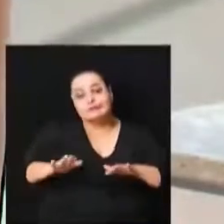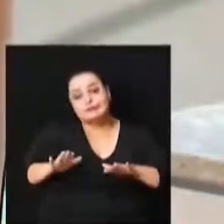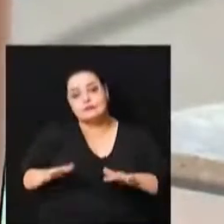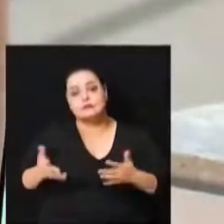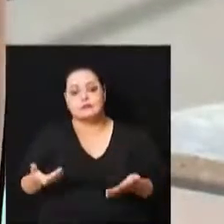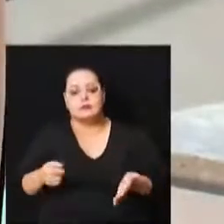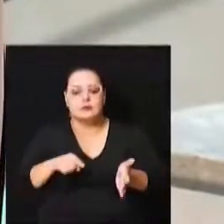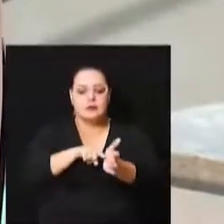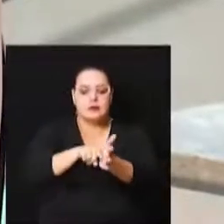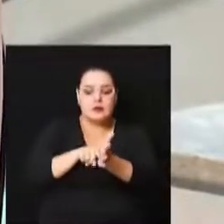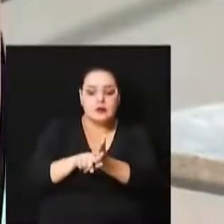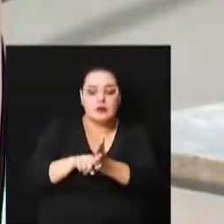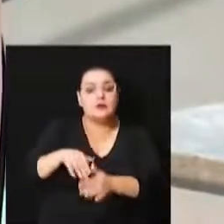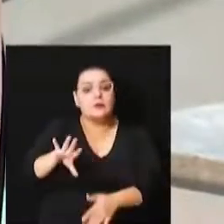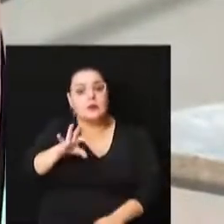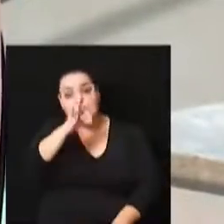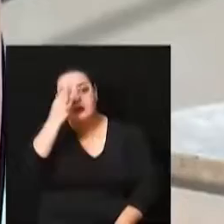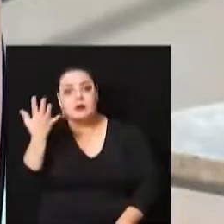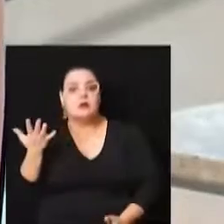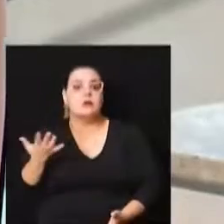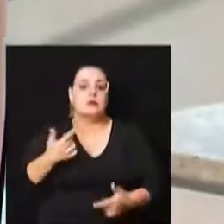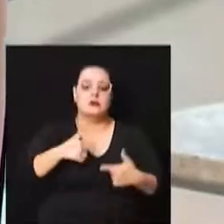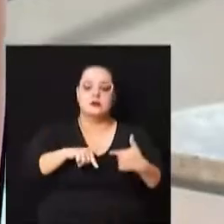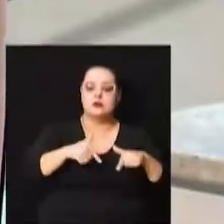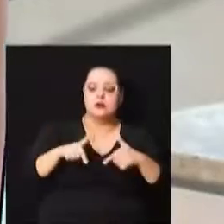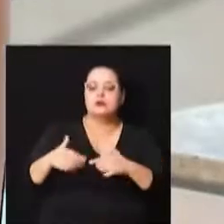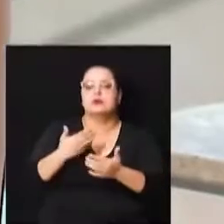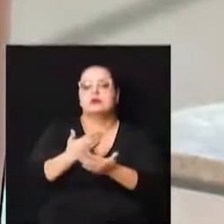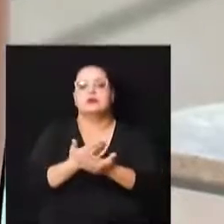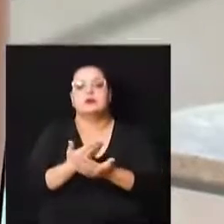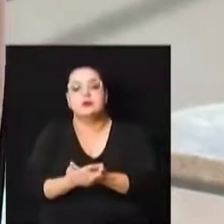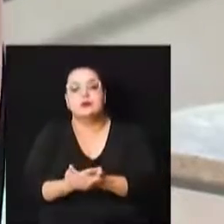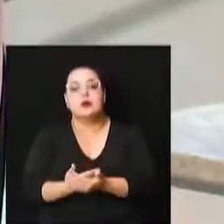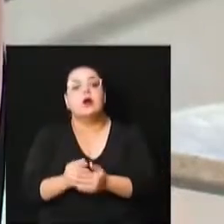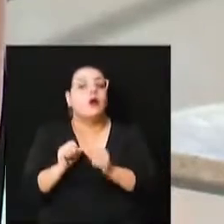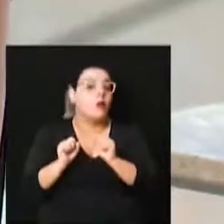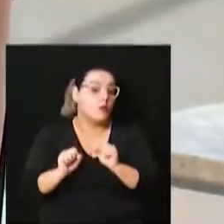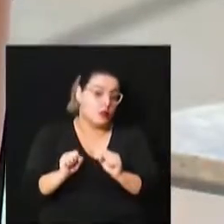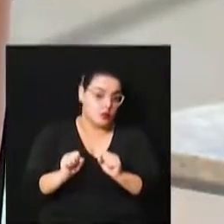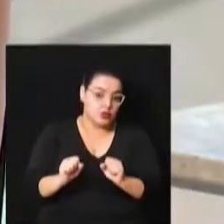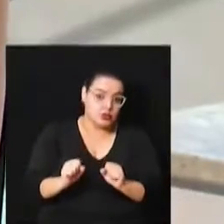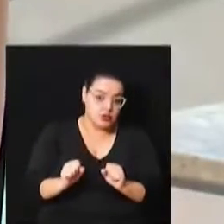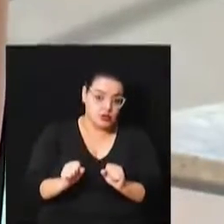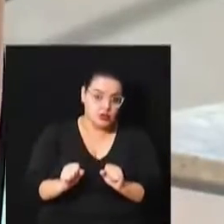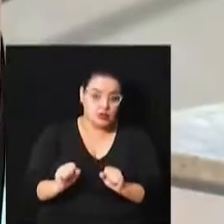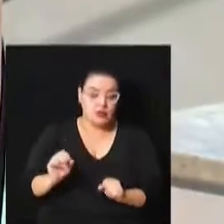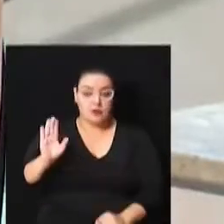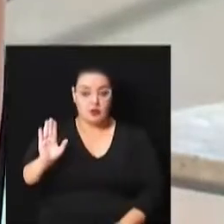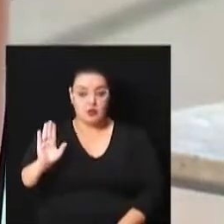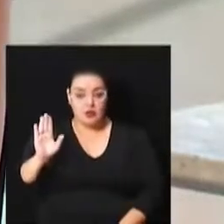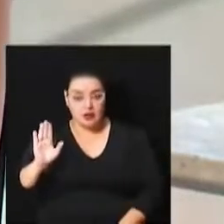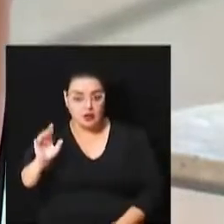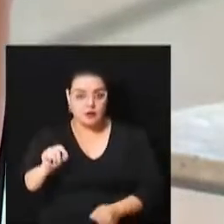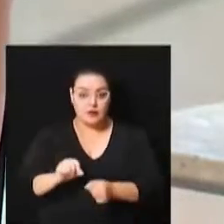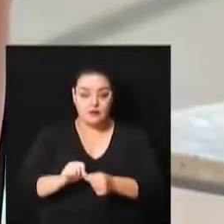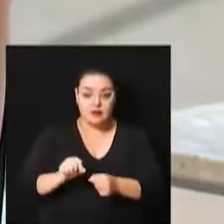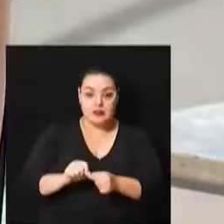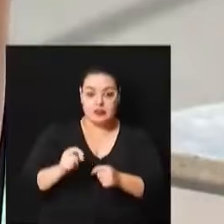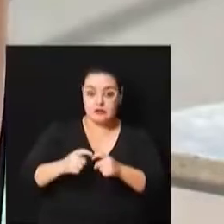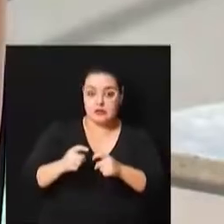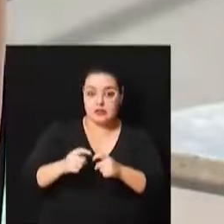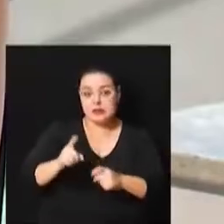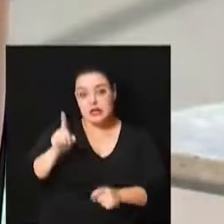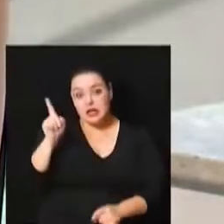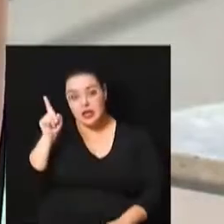E aí eu pesquisando mais sobre a França, sobre oferta de emprego, de estudo, eu descobri que eu poderia me candidatar para fazer medicina